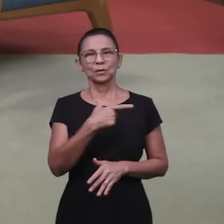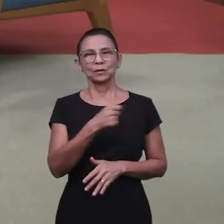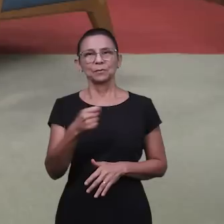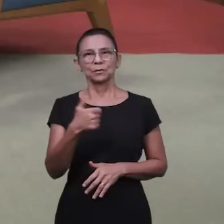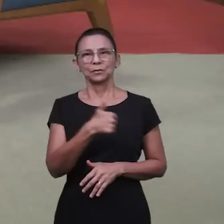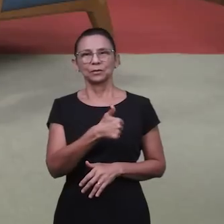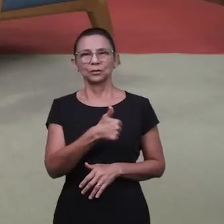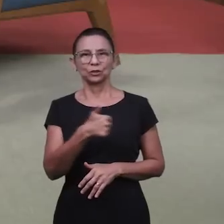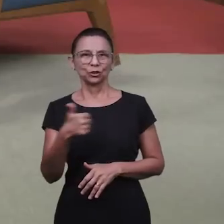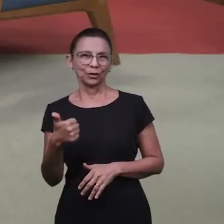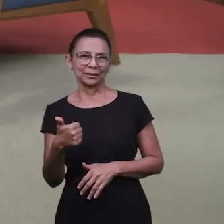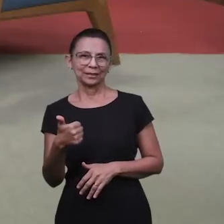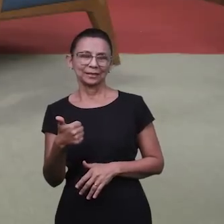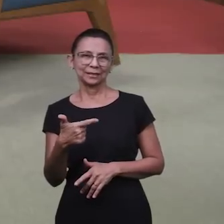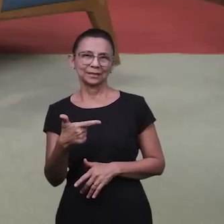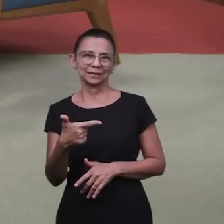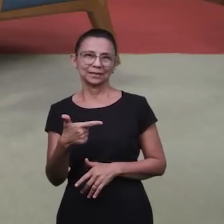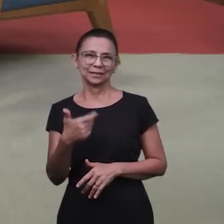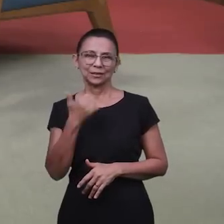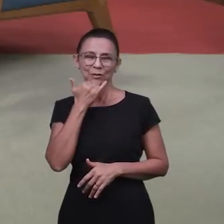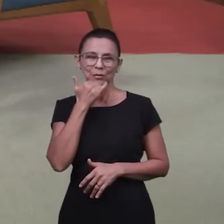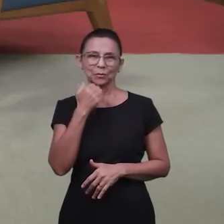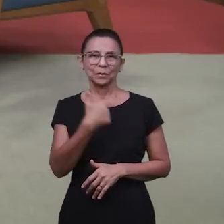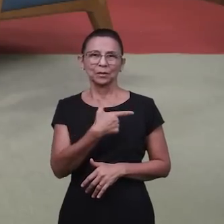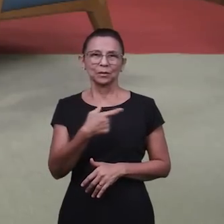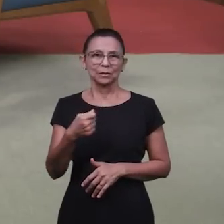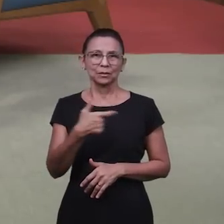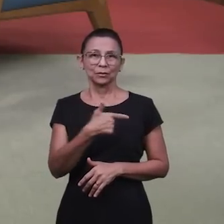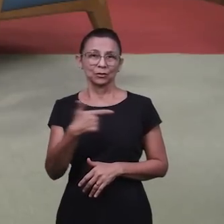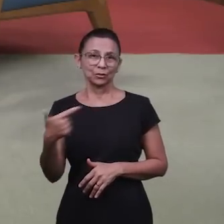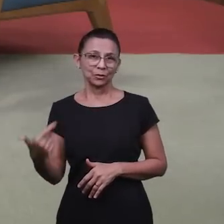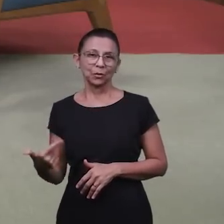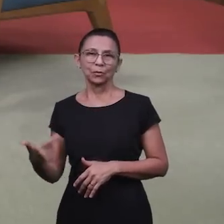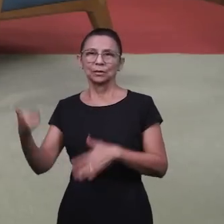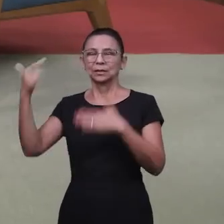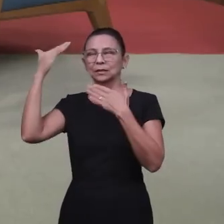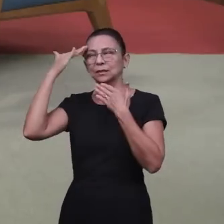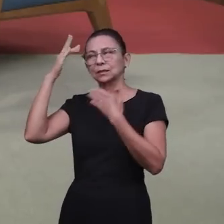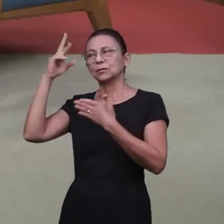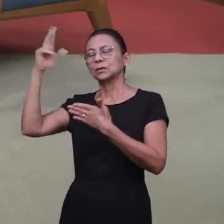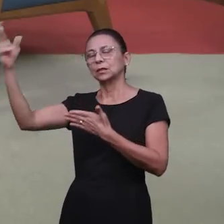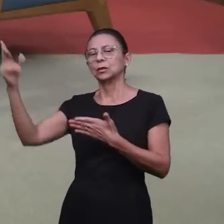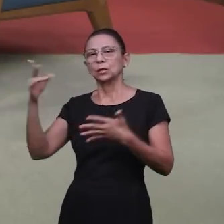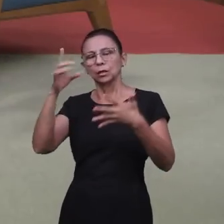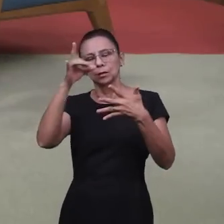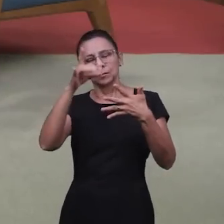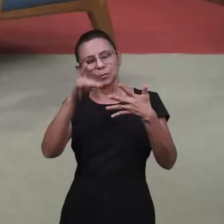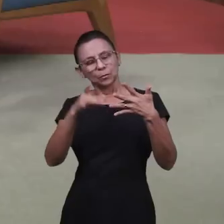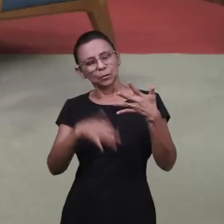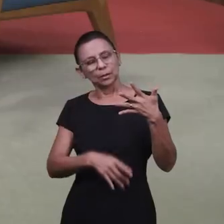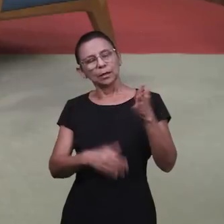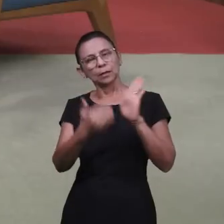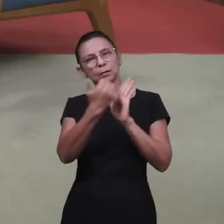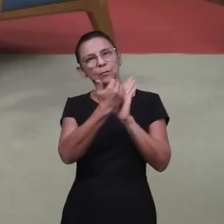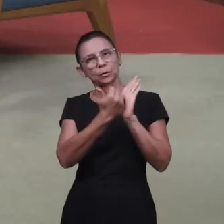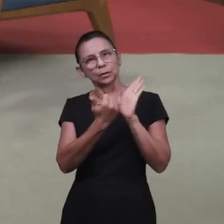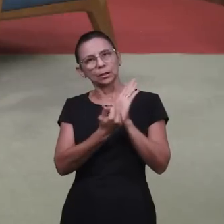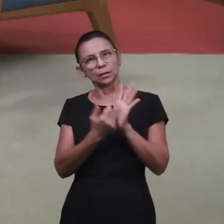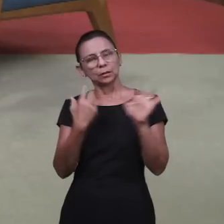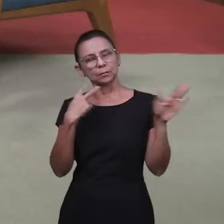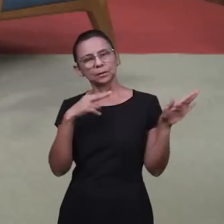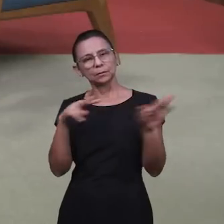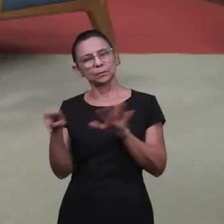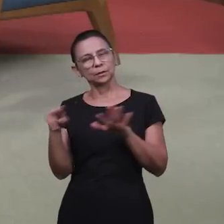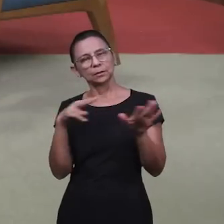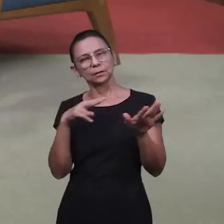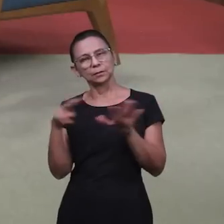de 2022, glorificando o Senhor. Glória a Deus. Por cada semana, por cada programa, por Aleluia. cada oportunidade que tivemos